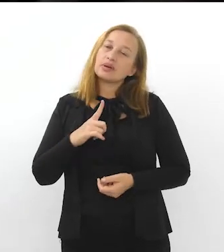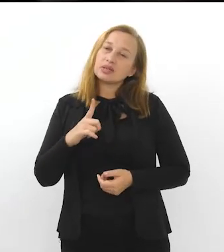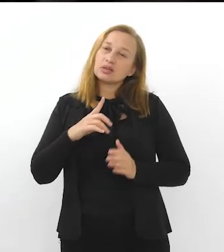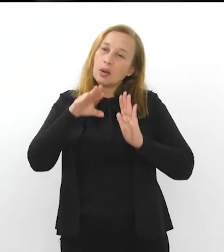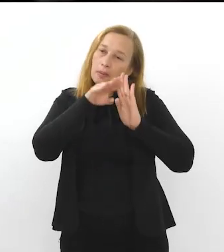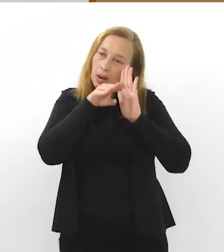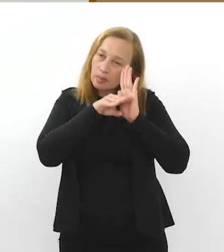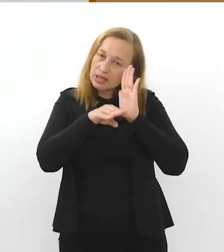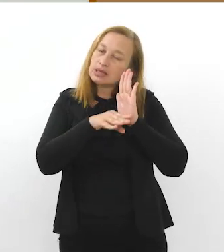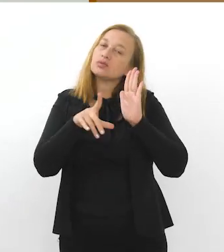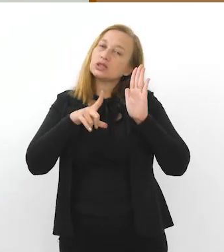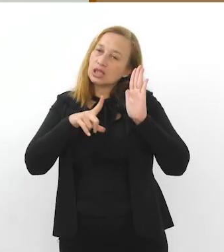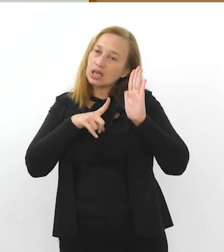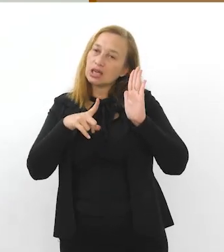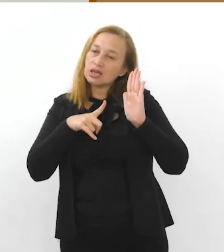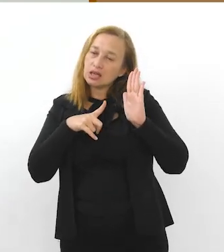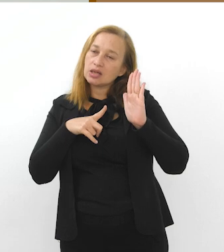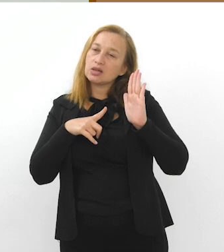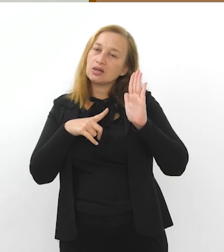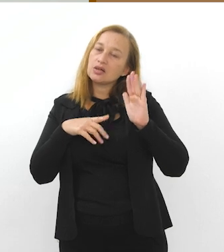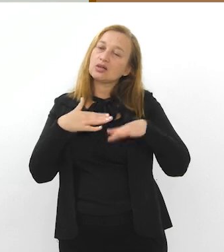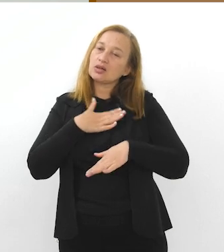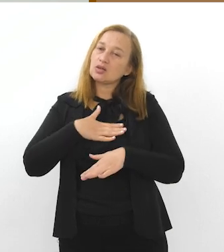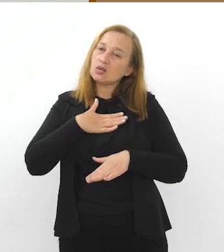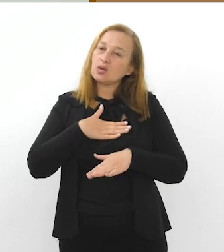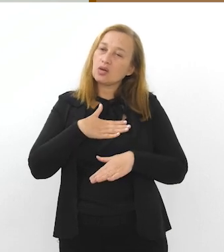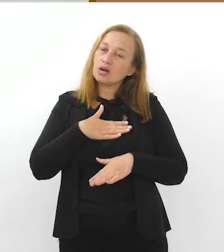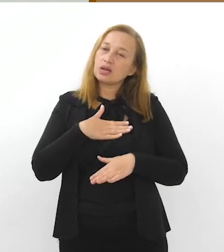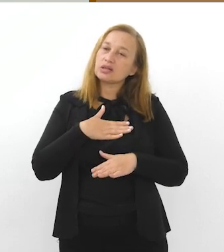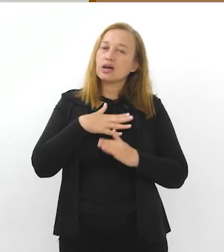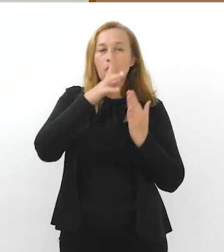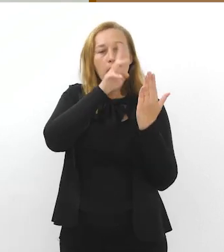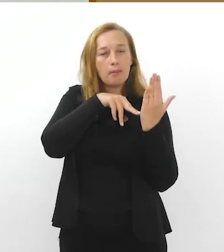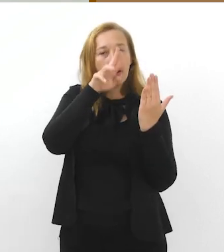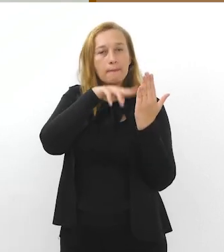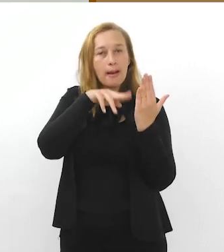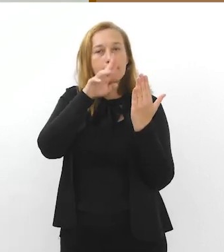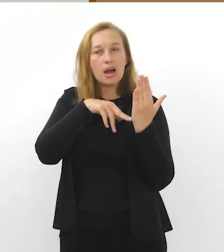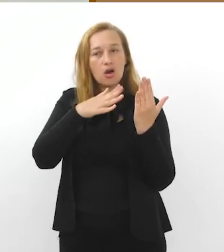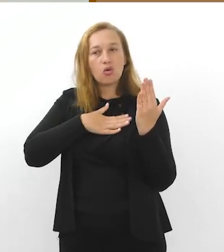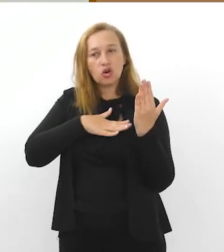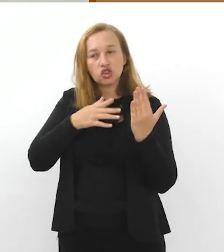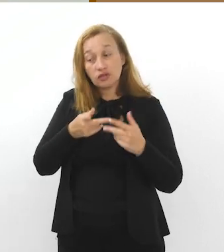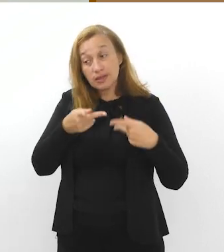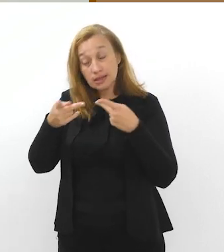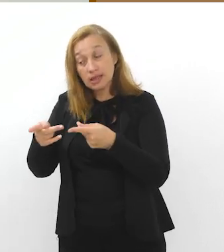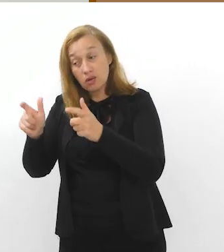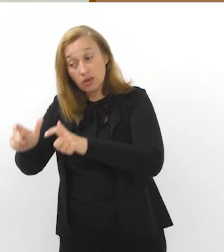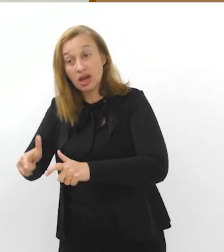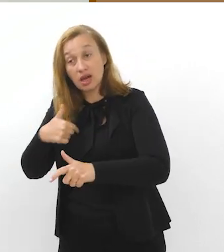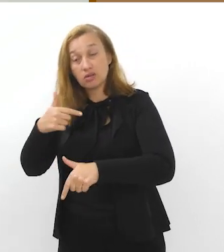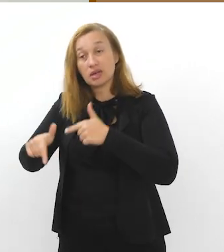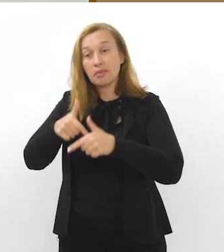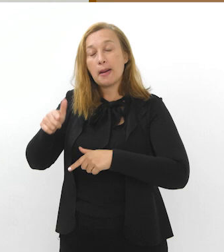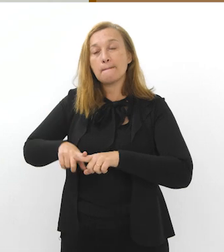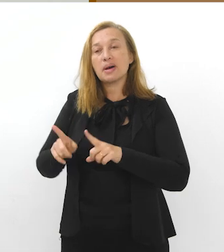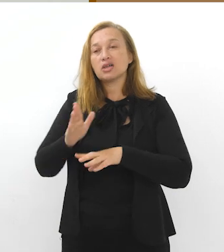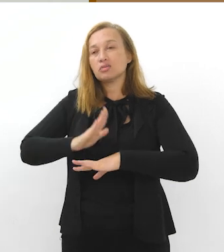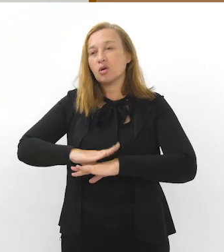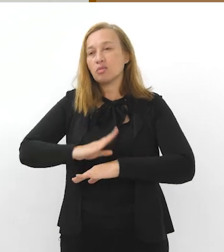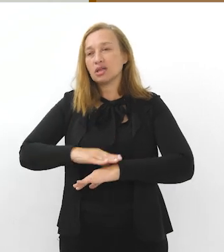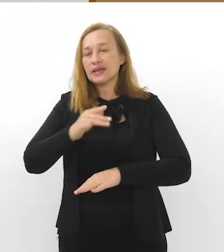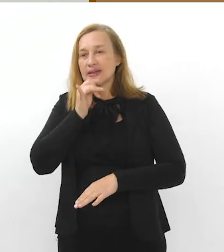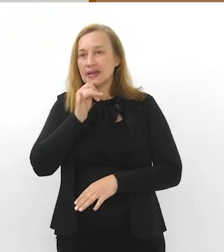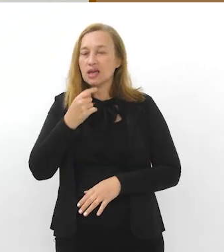uma rotina, né? Assim, eu gosto, pelo menos, nem se for para dar umas 3 pinceladas, eu gosto de ir lá no meu canto. Mas a partir do momento,